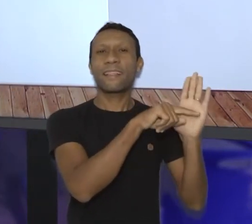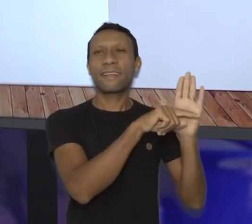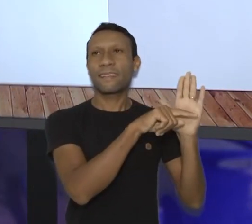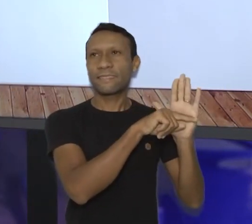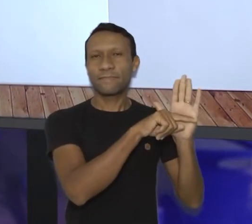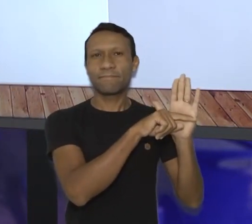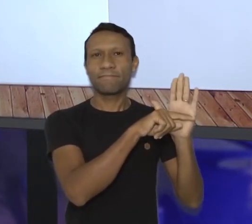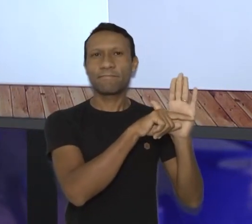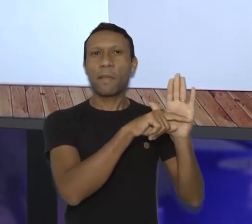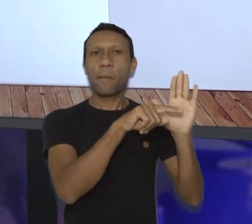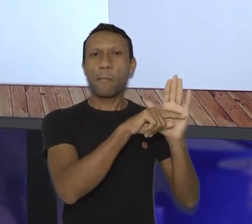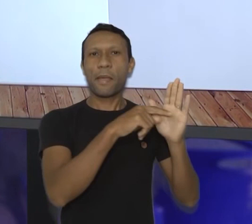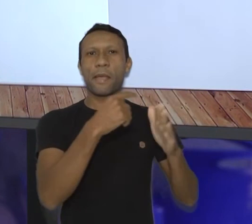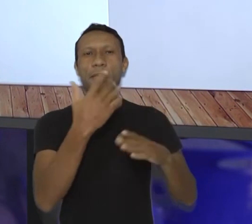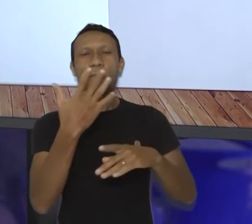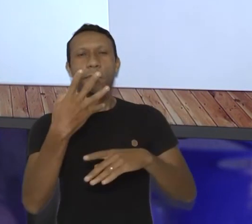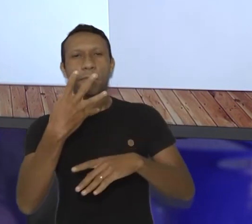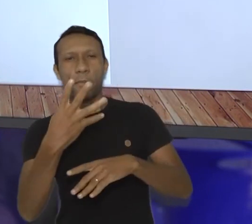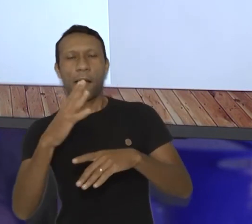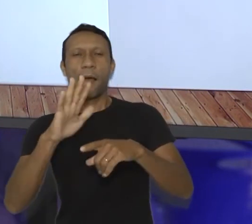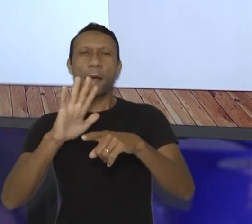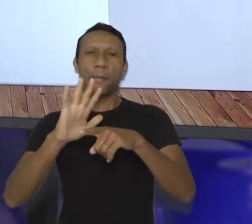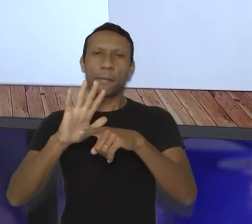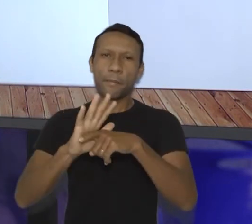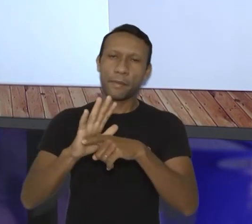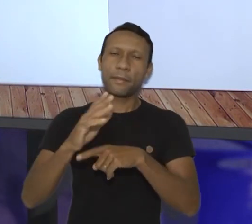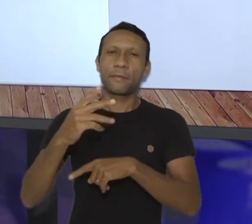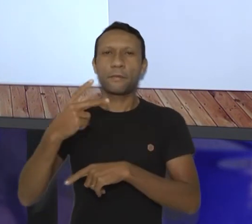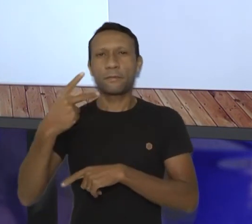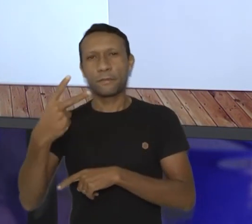menos 4, menos 3, menos 2, menos 1.